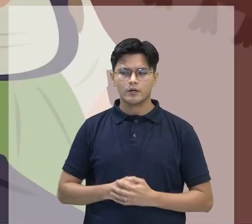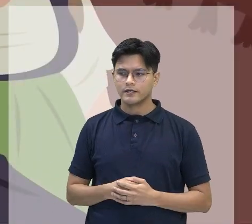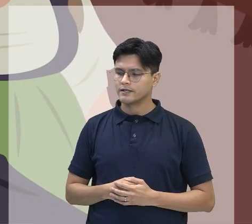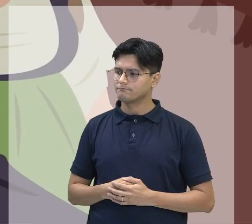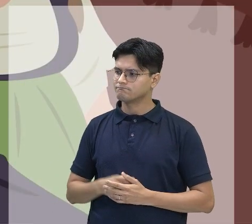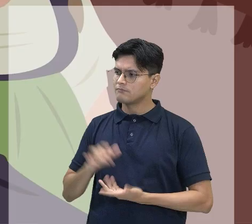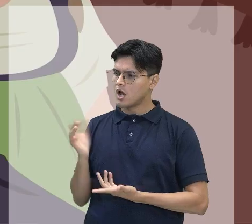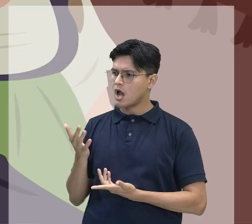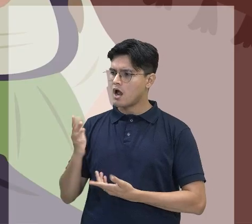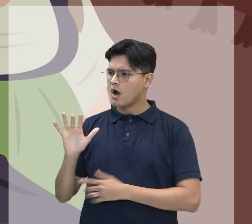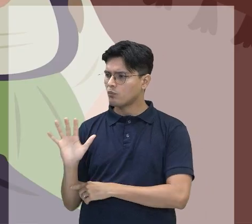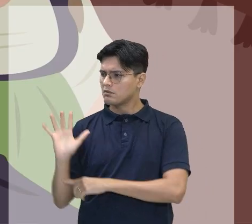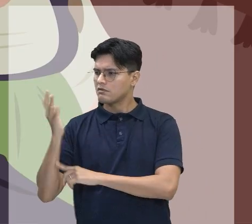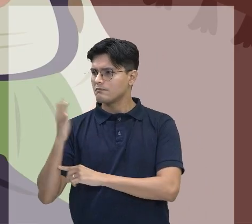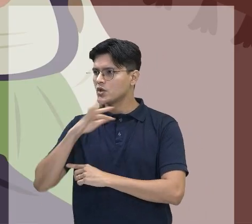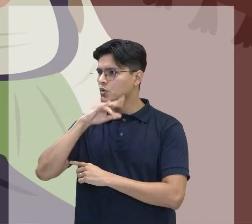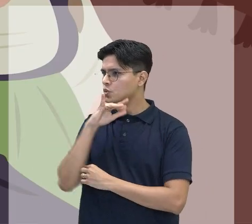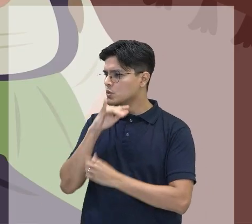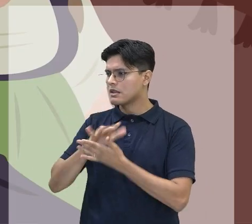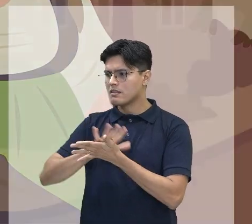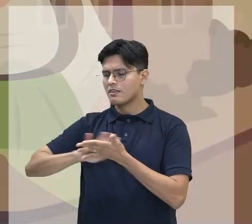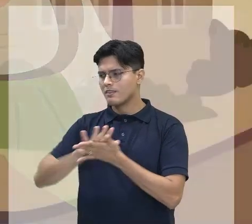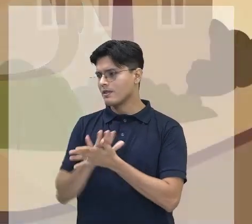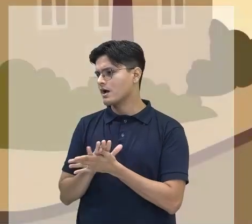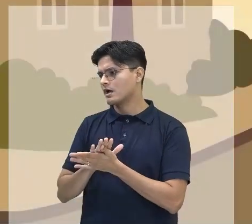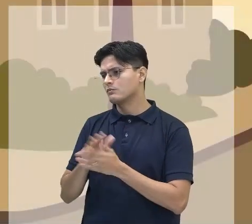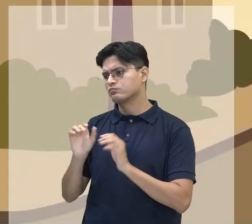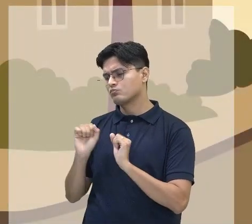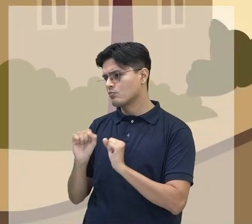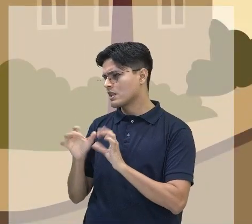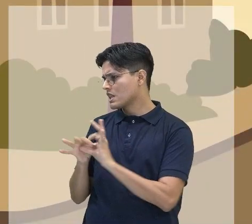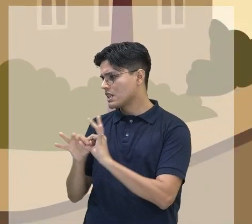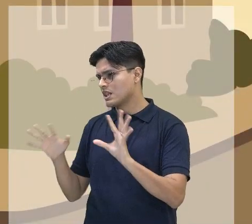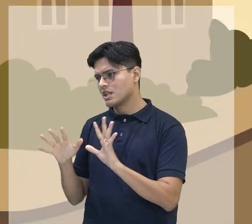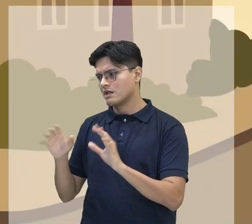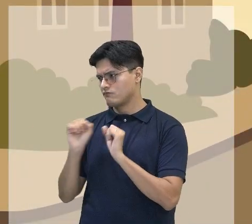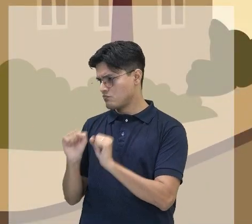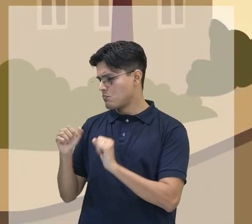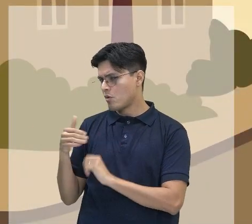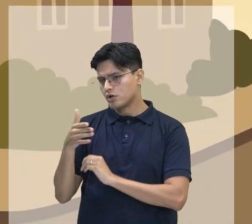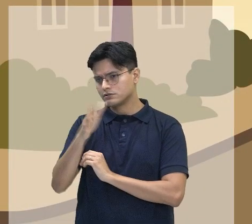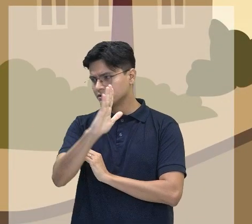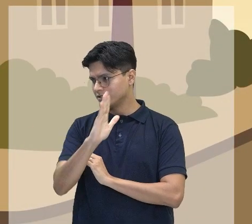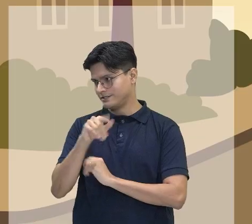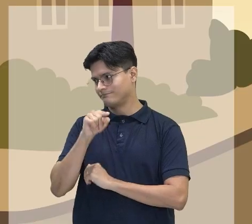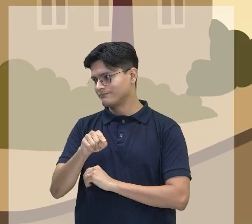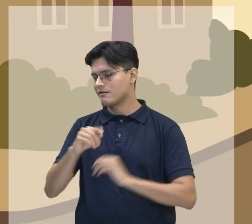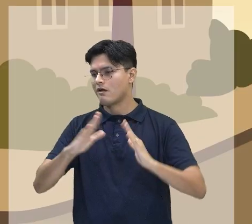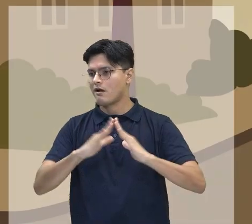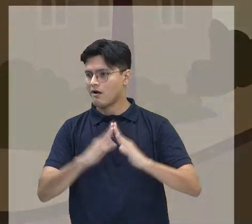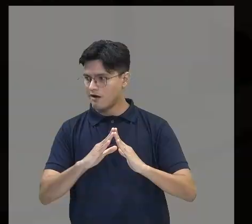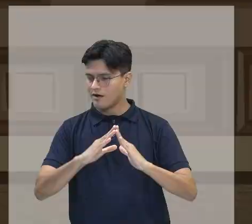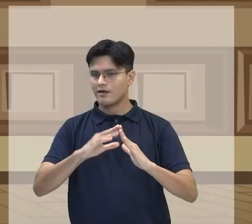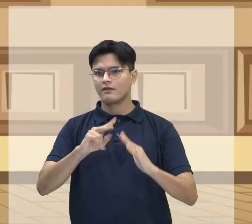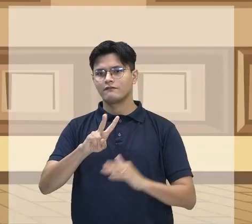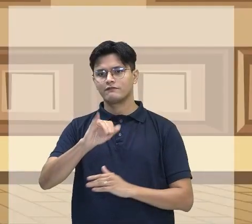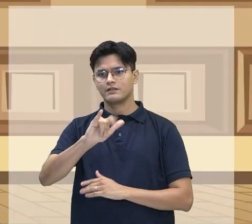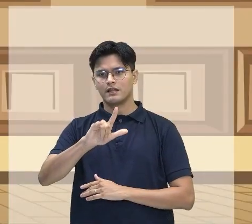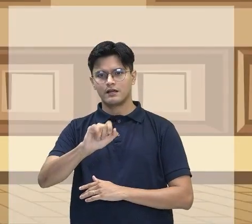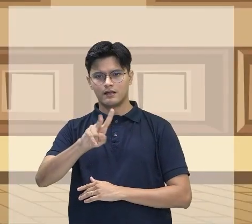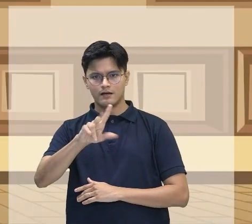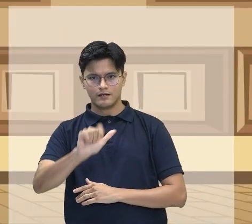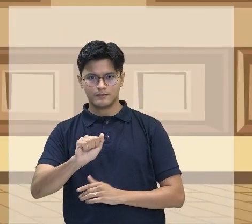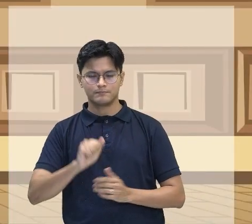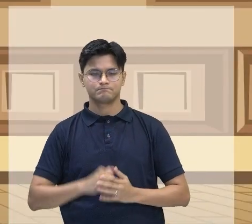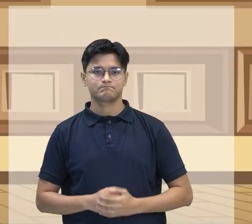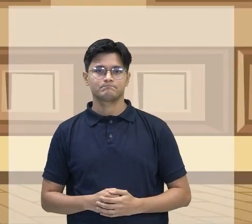acontecerá. Vá, ragazzo inamorato. Reconfortado, Camilo parte para a casa de Vilela. Na